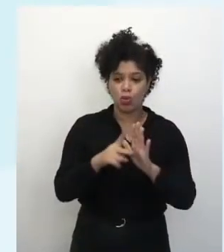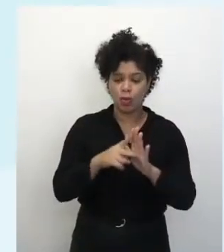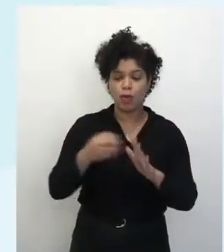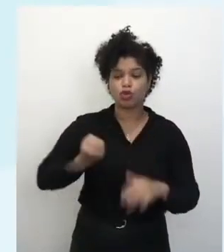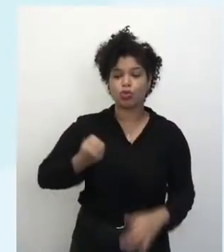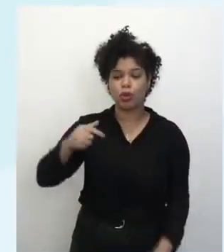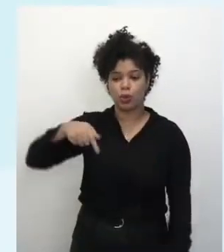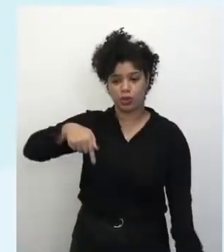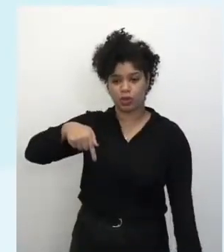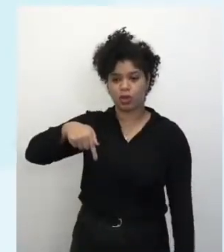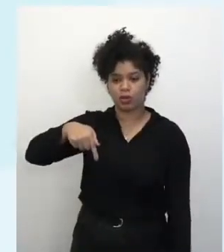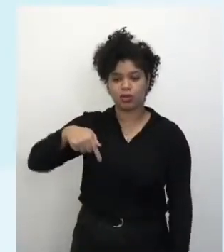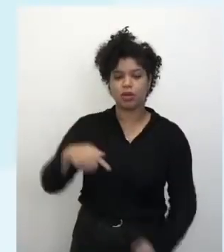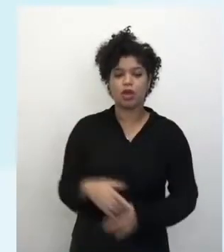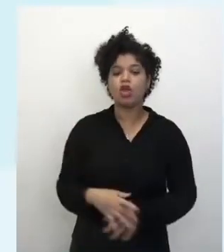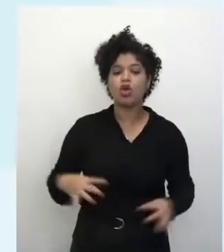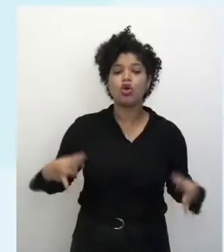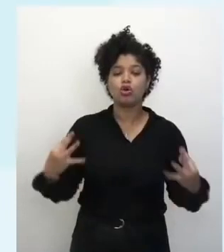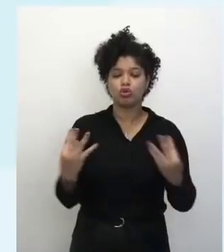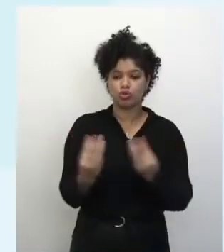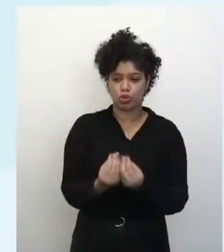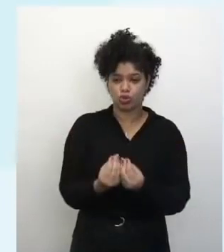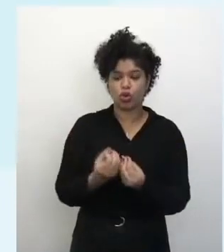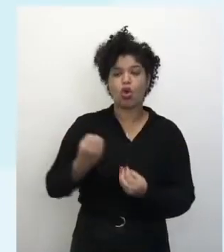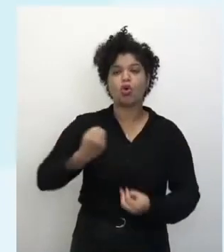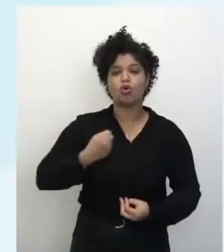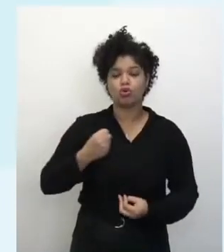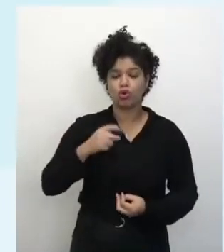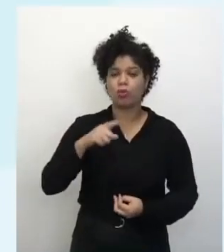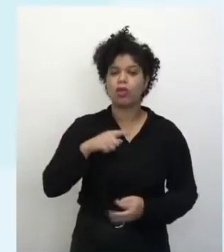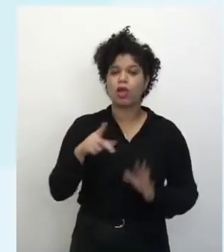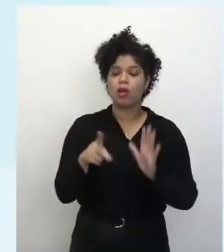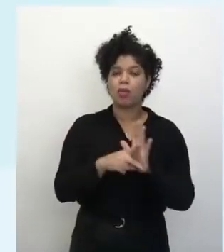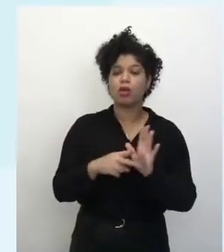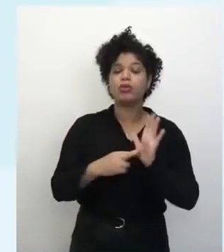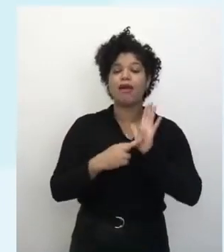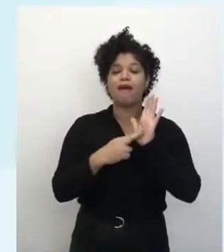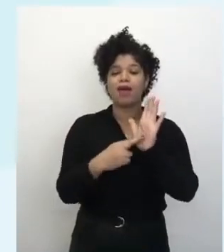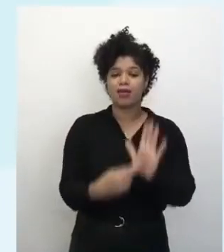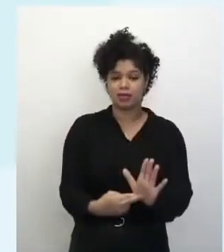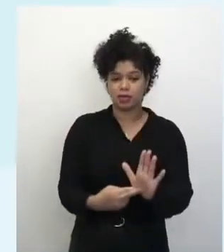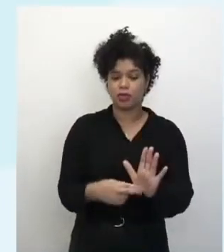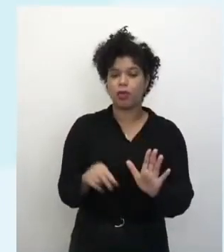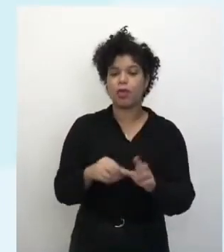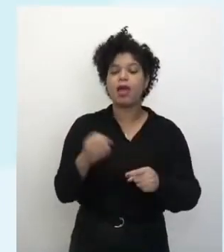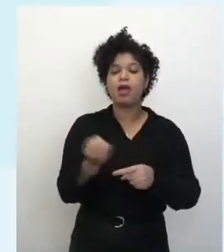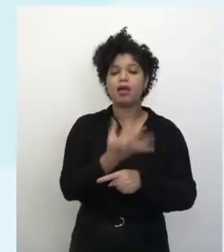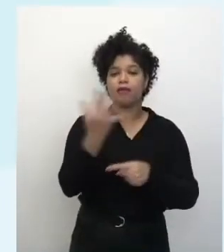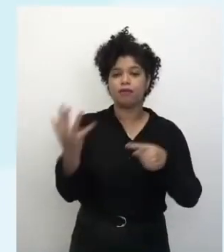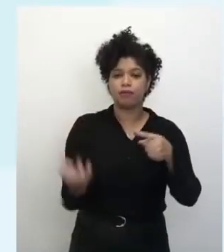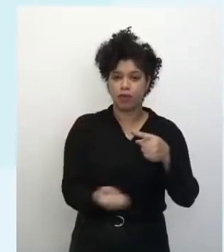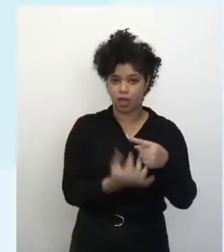letra Q. Ele engloba todos os números que podem ser representados por frações